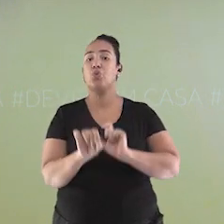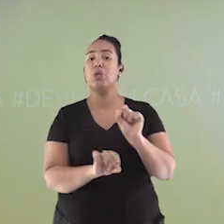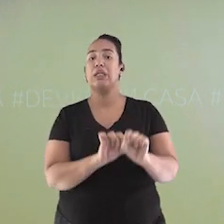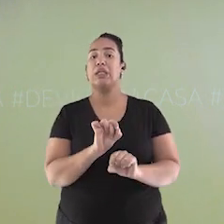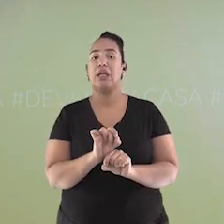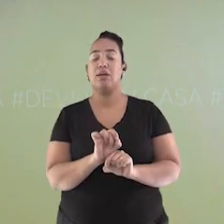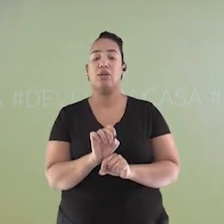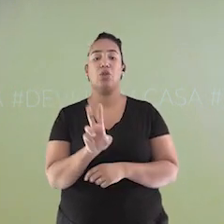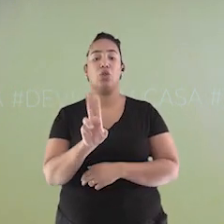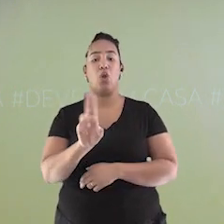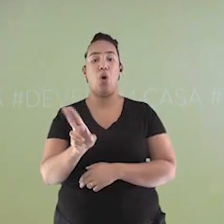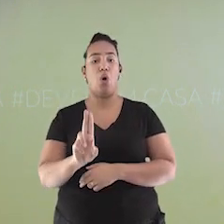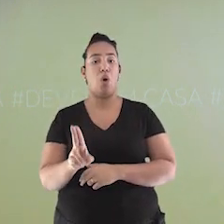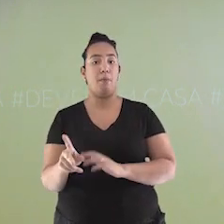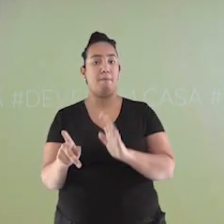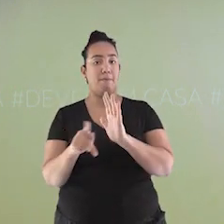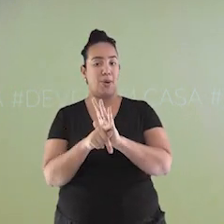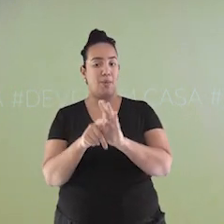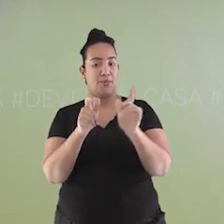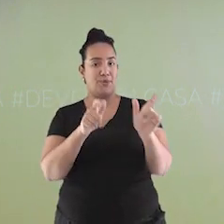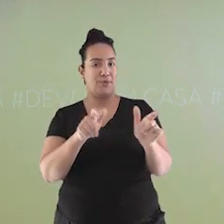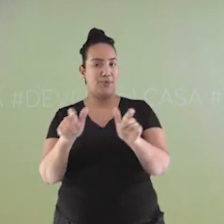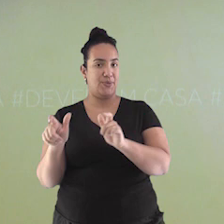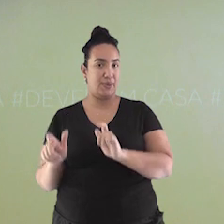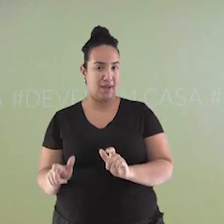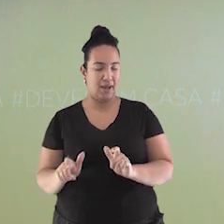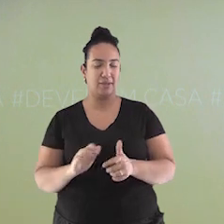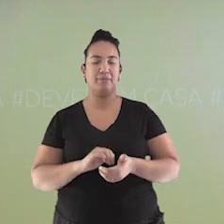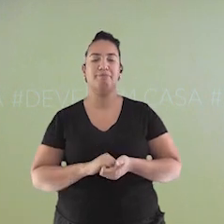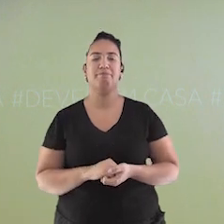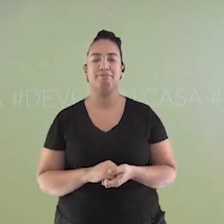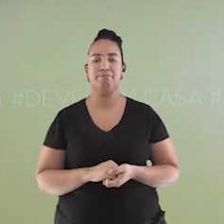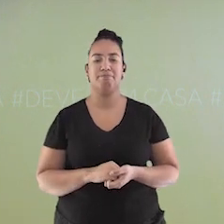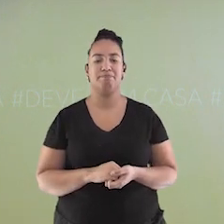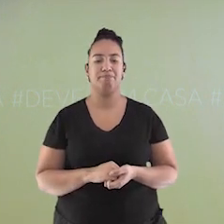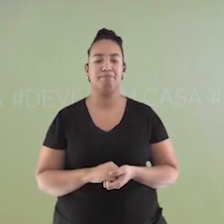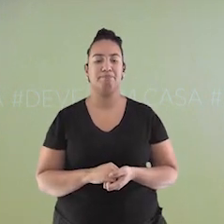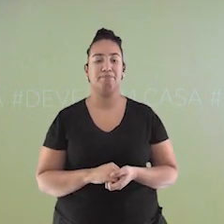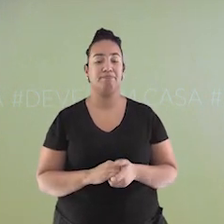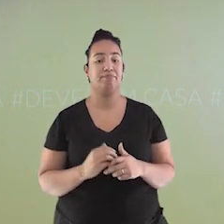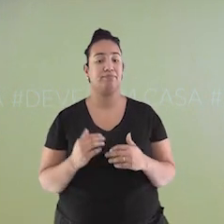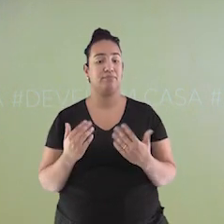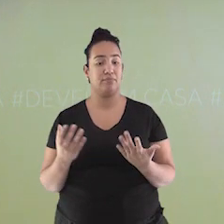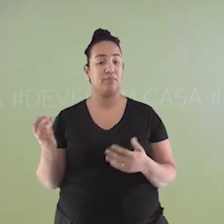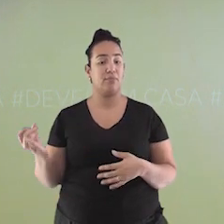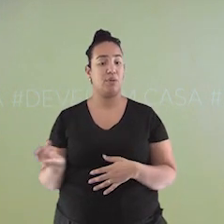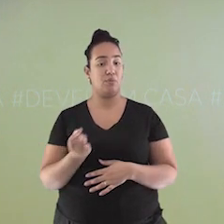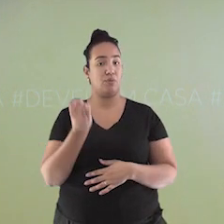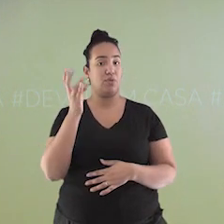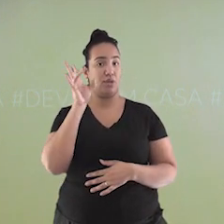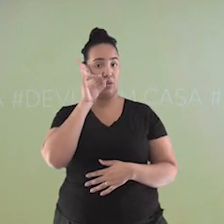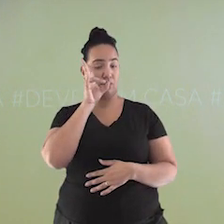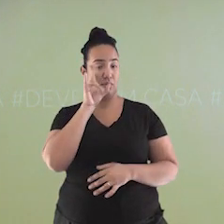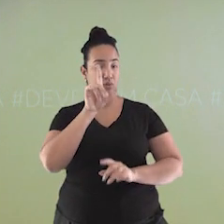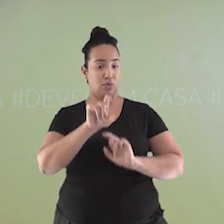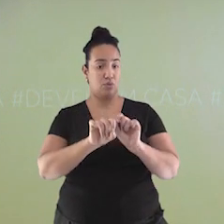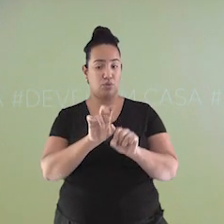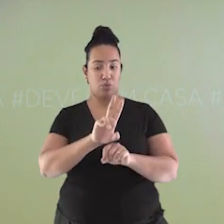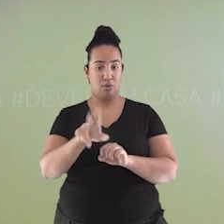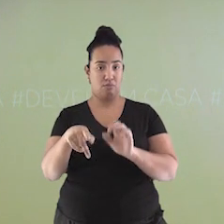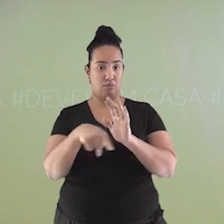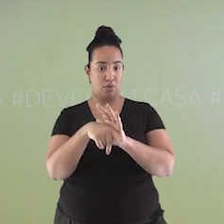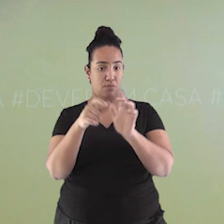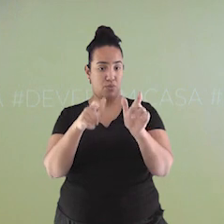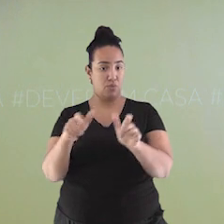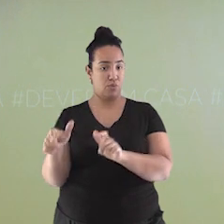ou seja, os nomes próprios dos lugares. É importante ressaltar que os